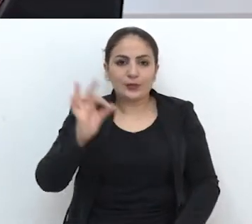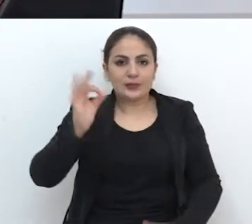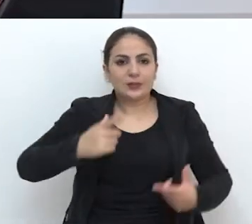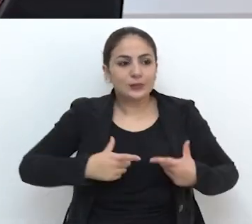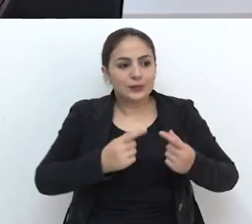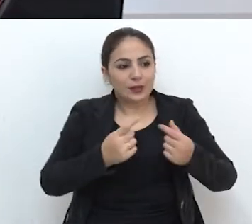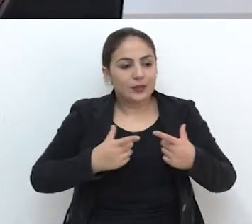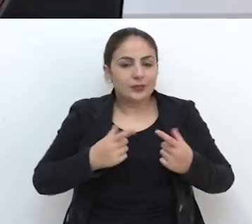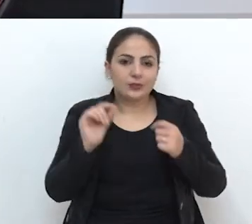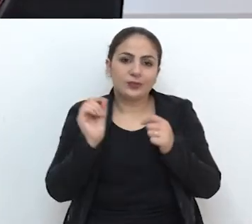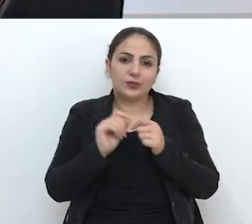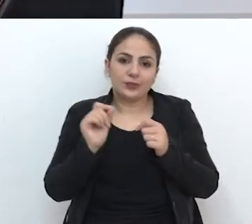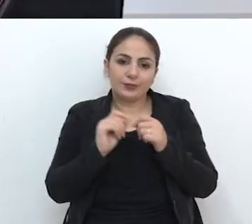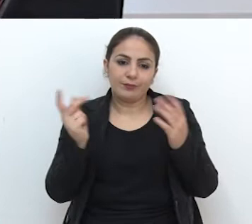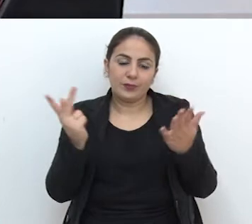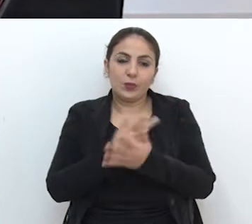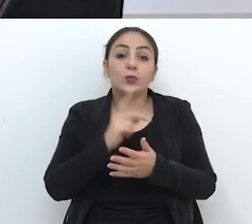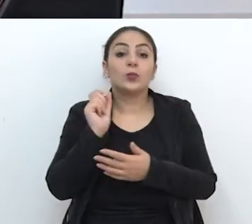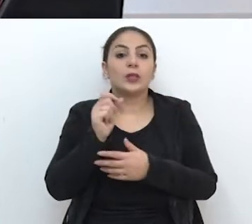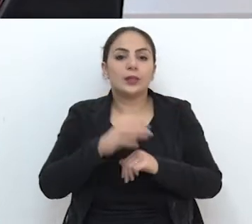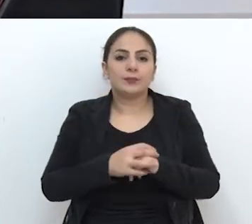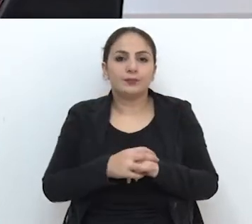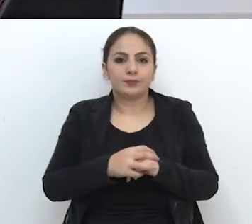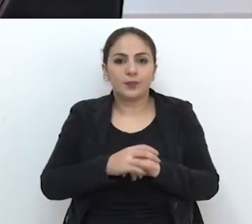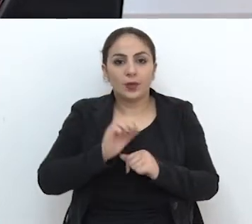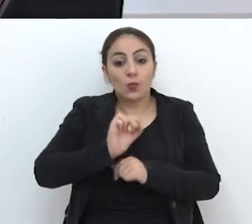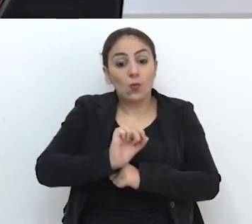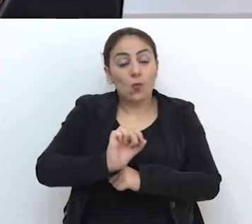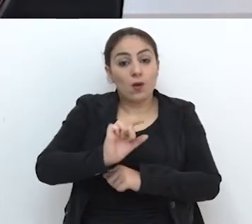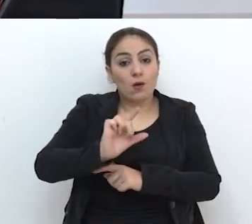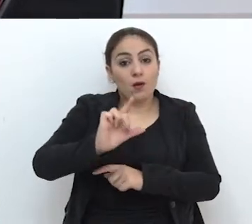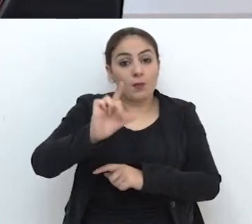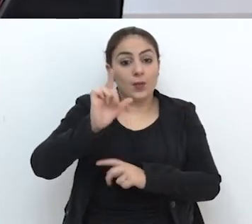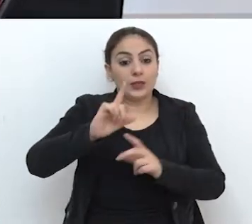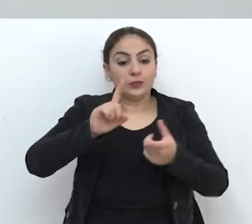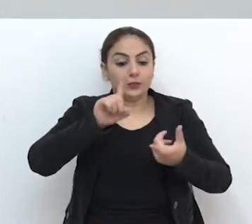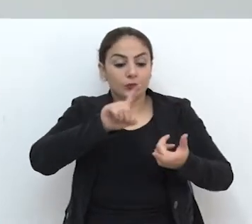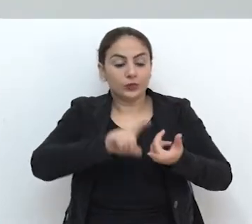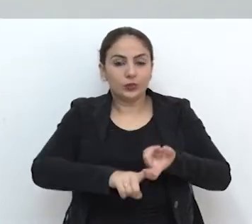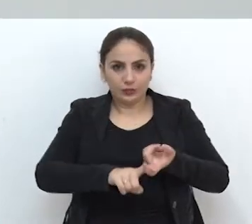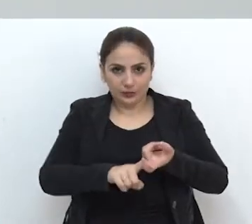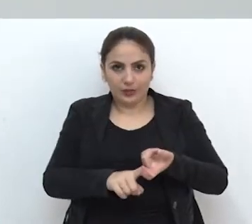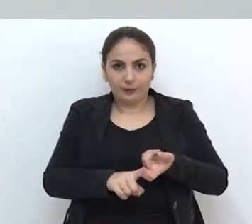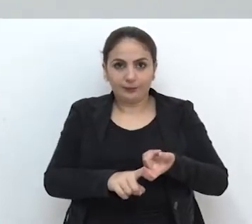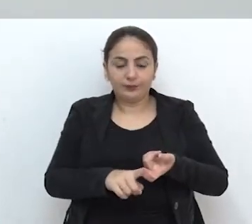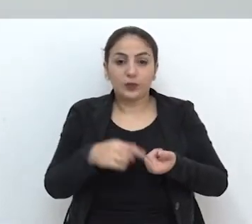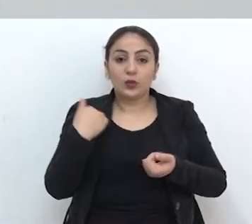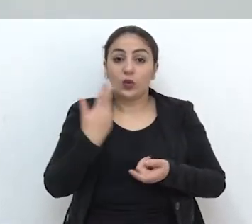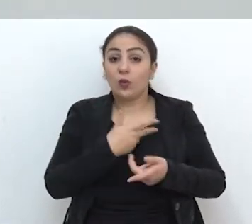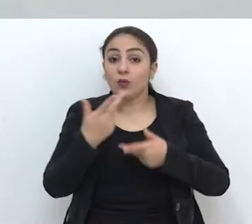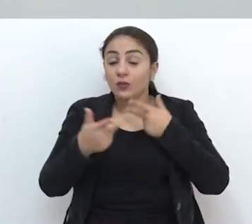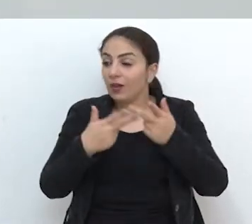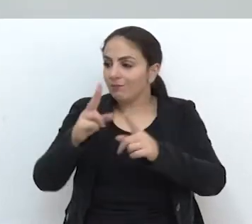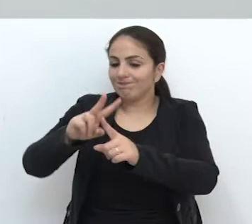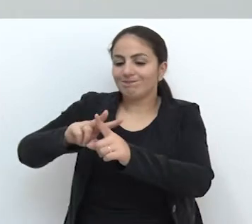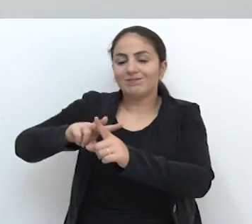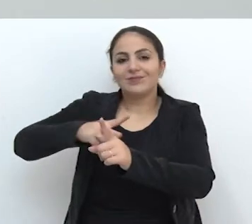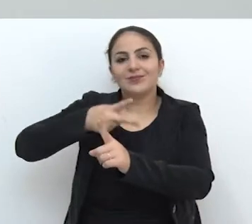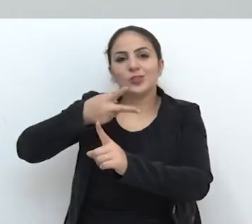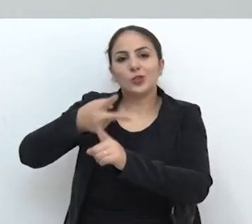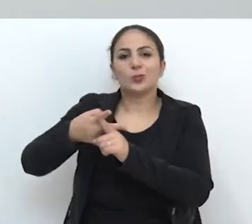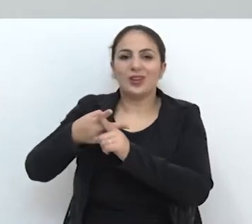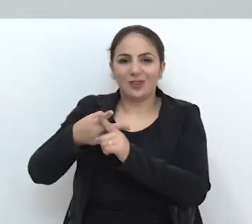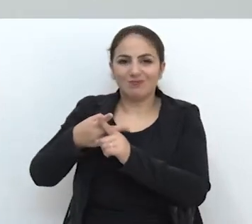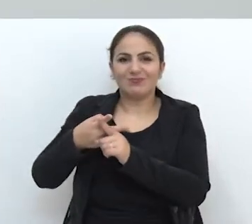100% das despesas, acontecendo então do aumento da dívida. Todavia, nós estamos falando em duplicar